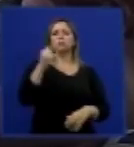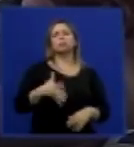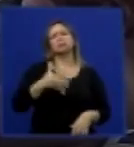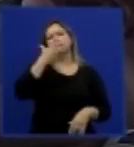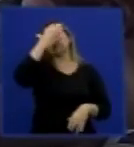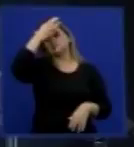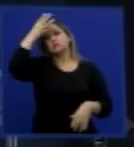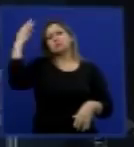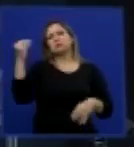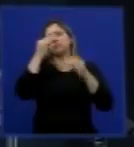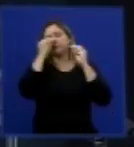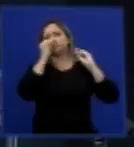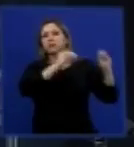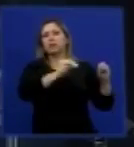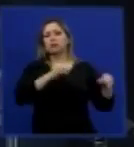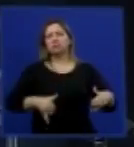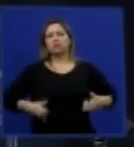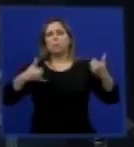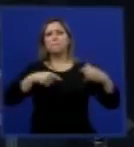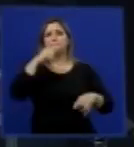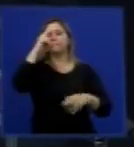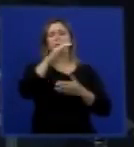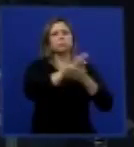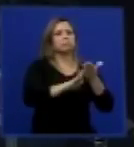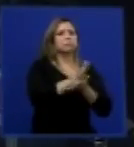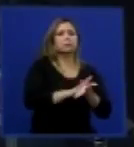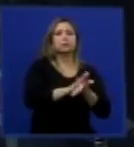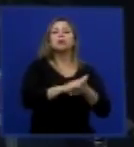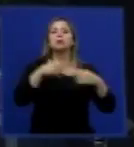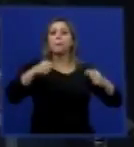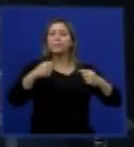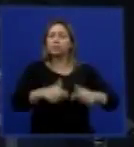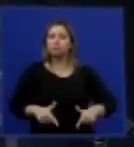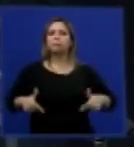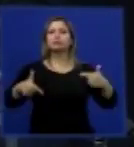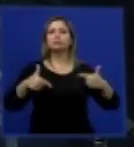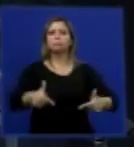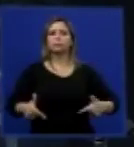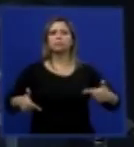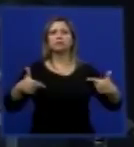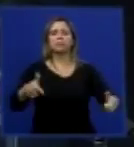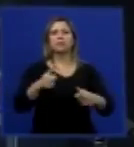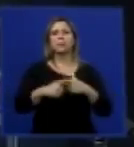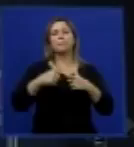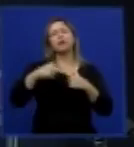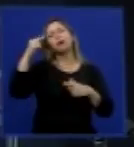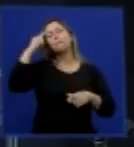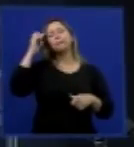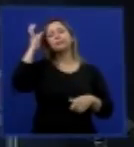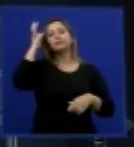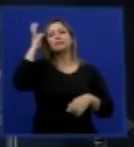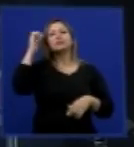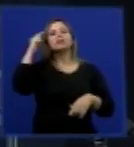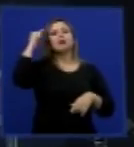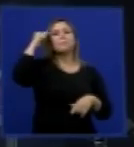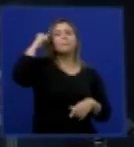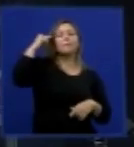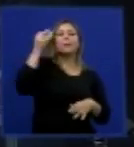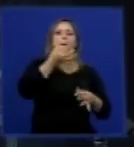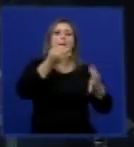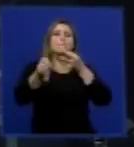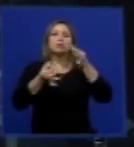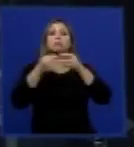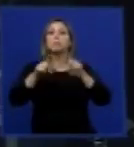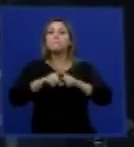Sensações fazer com que não mais as ideologias predominassem nas decisões mas